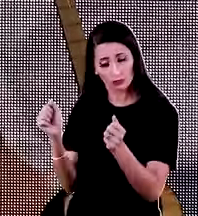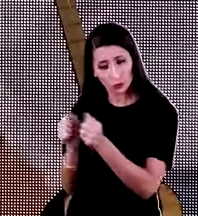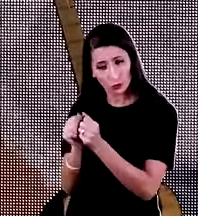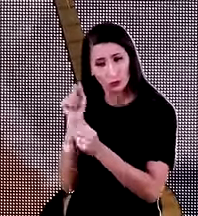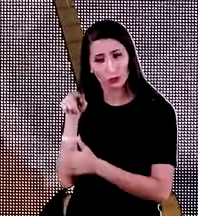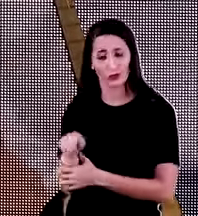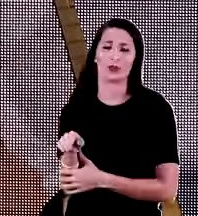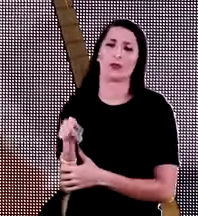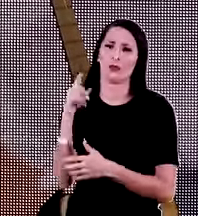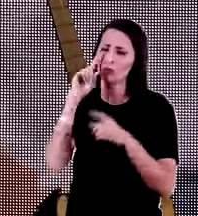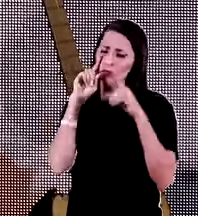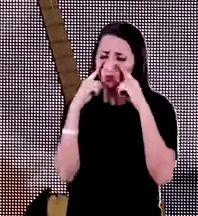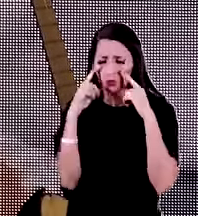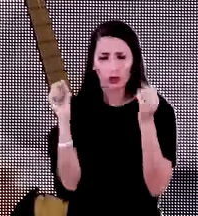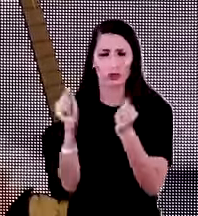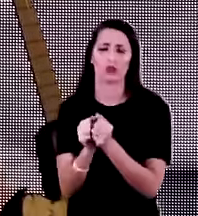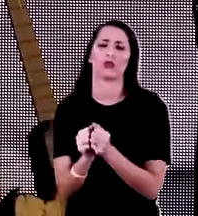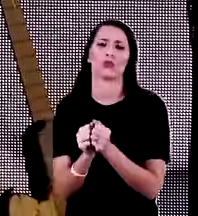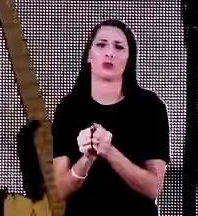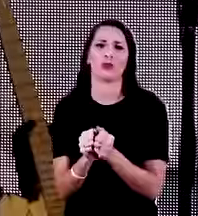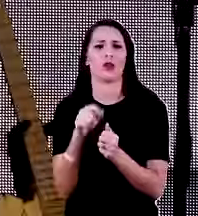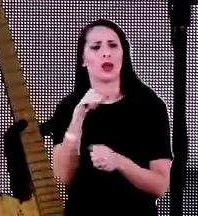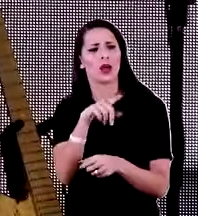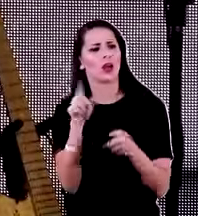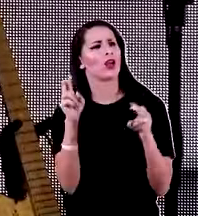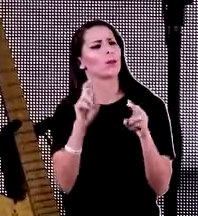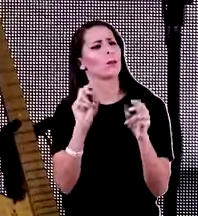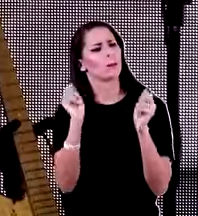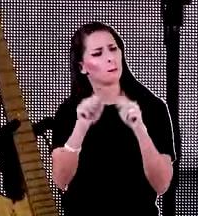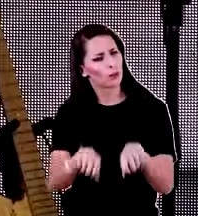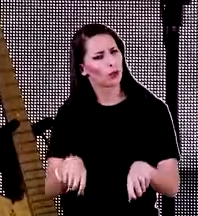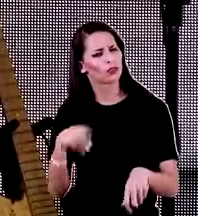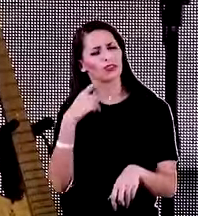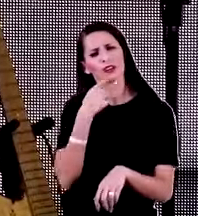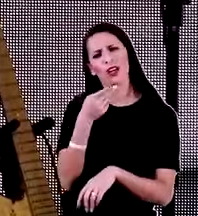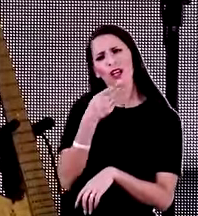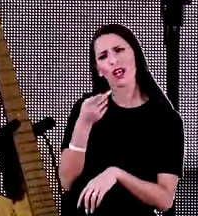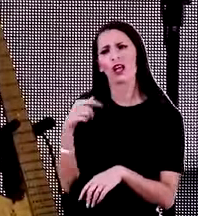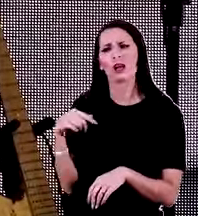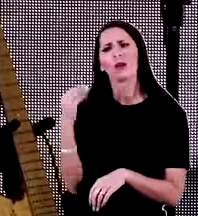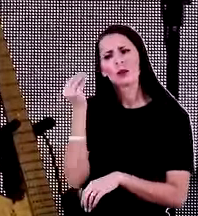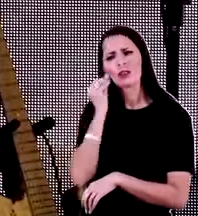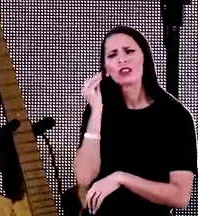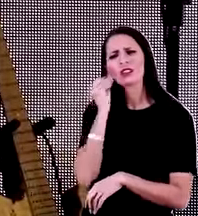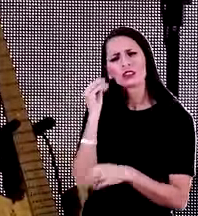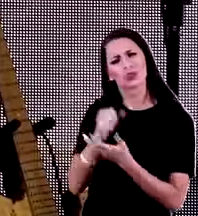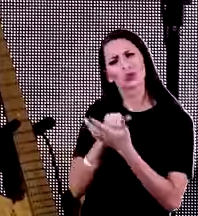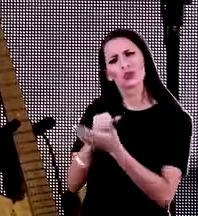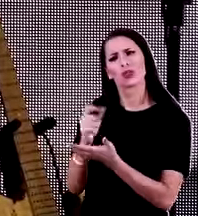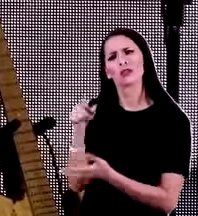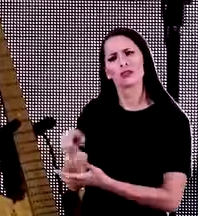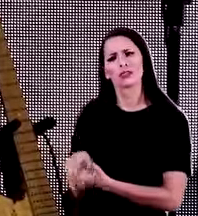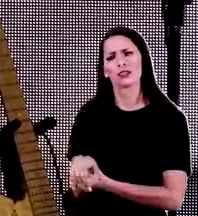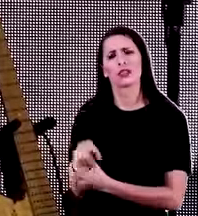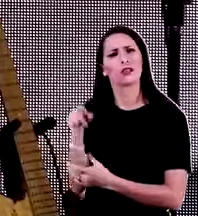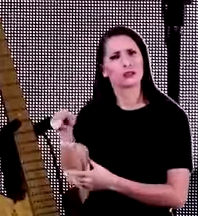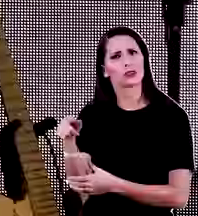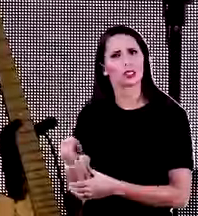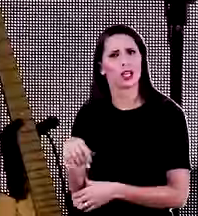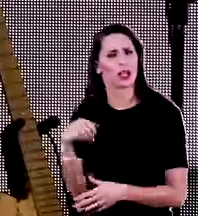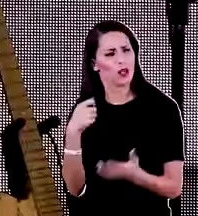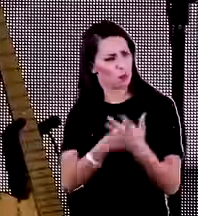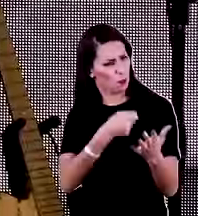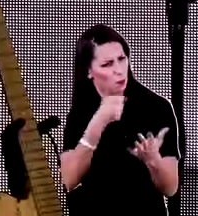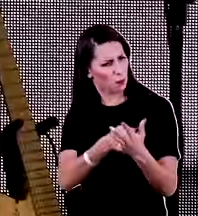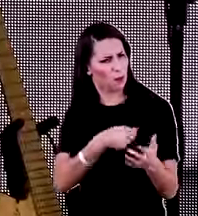dor. Ela poderia ter dito, poxa, eu estou tentando te ajudar e tu só está me dando um patada. Ela poderia ter dito, poderia ou não poderia?